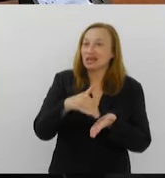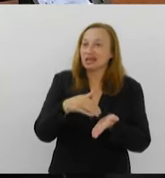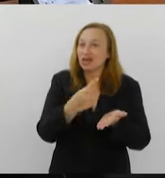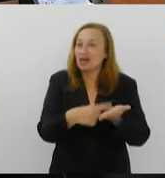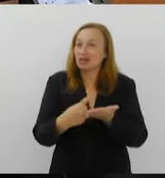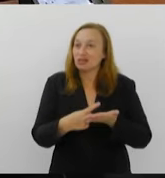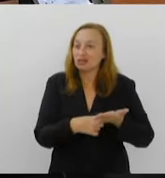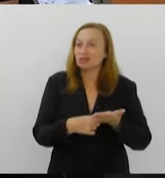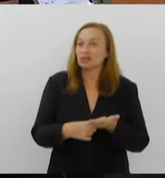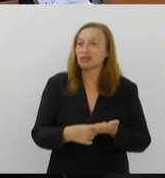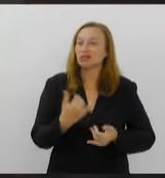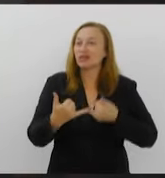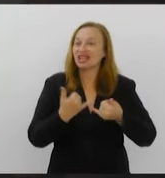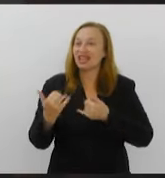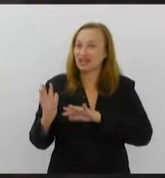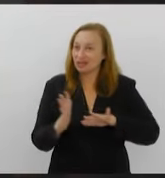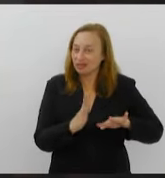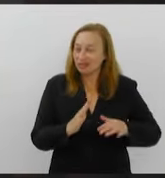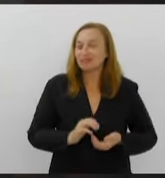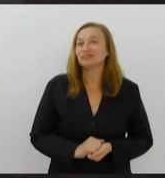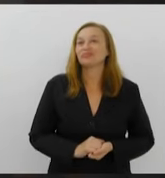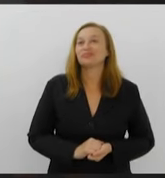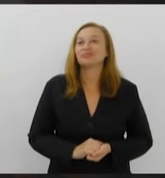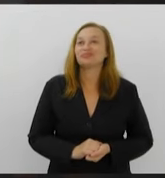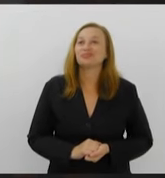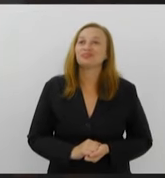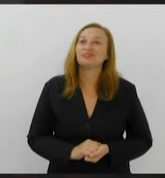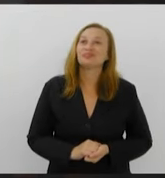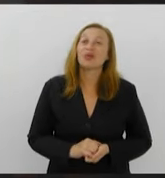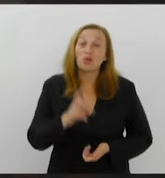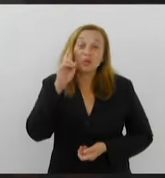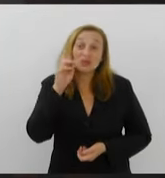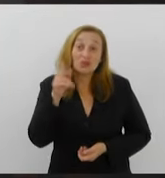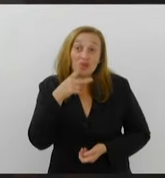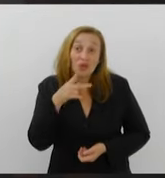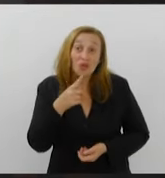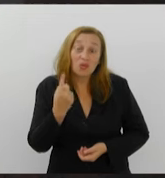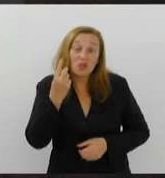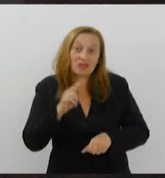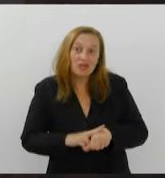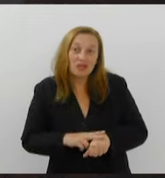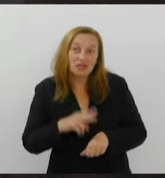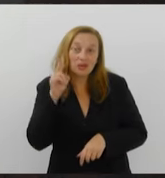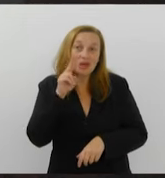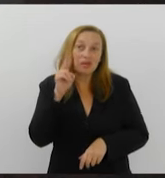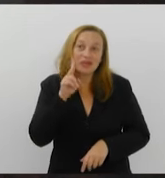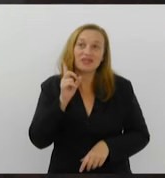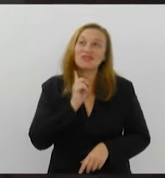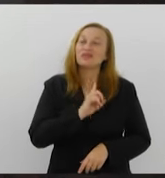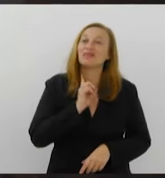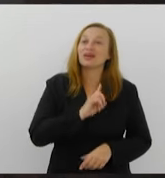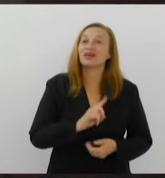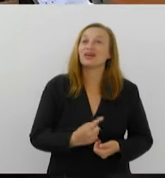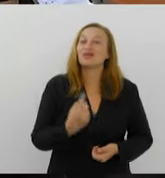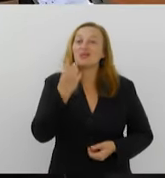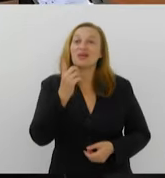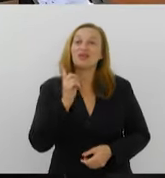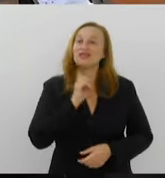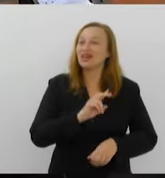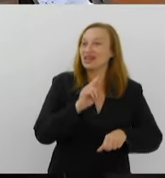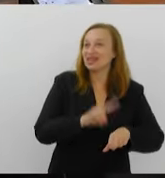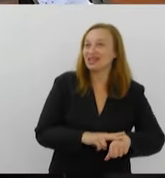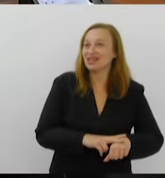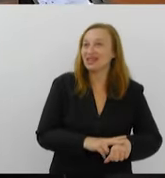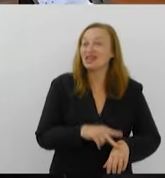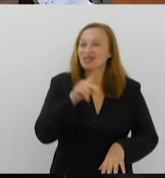Só uma brincadeira. Uma brincadeira. O senhor falou uma vez, aí eu lembrei do hino do Flamengo, uma vez, e o senhor